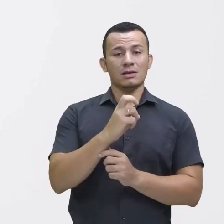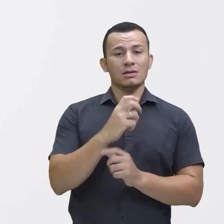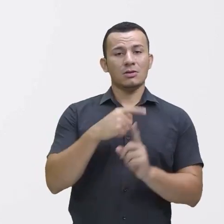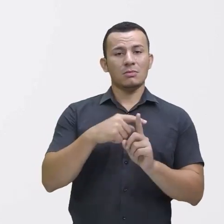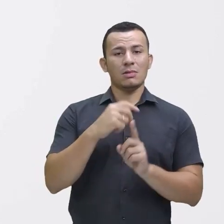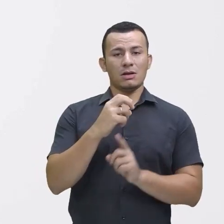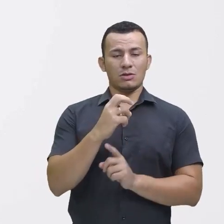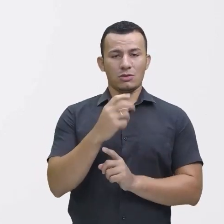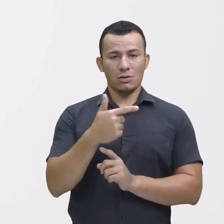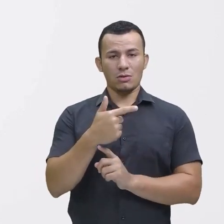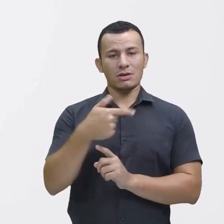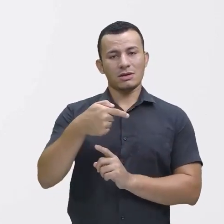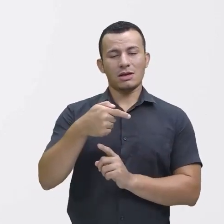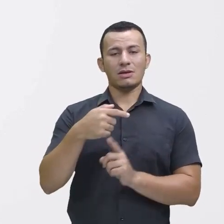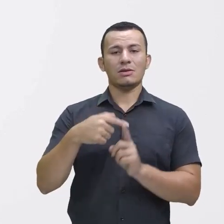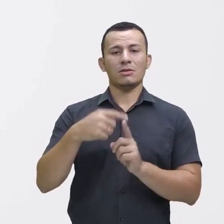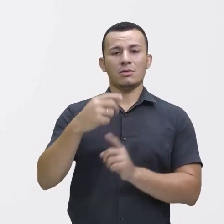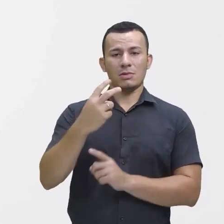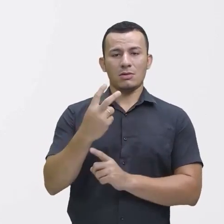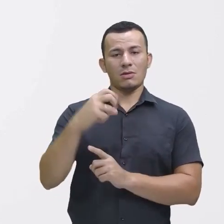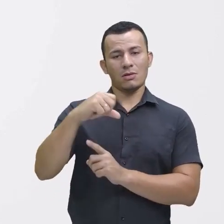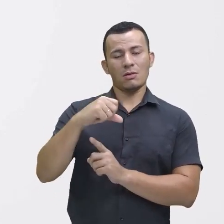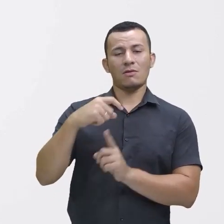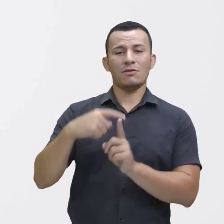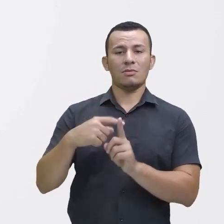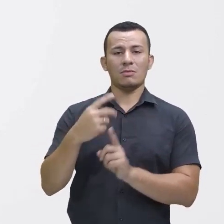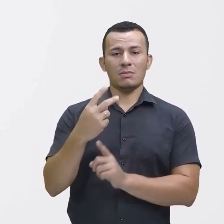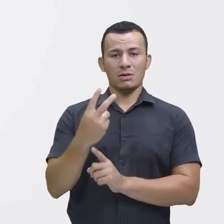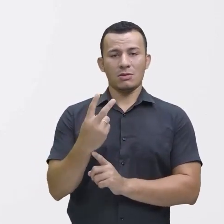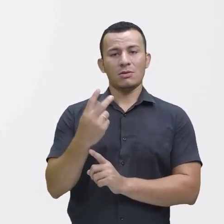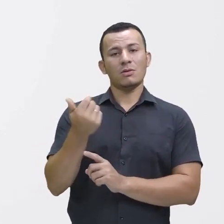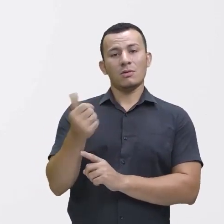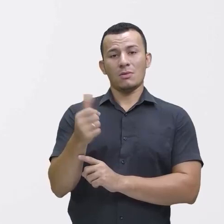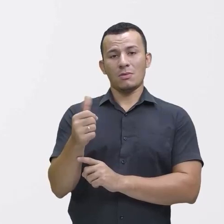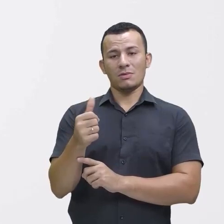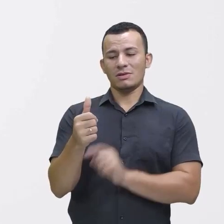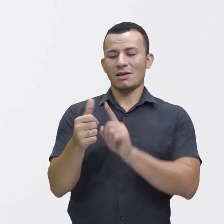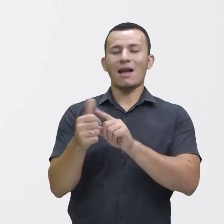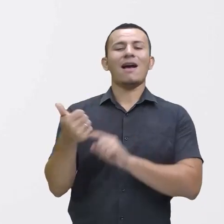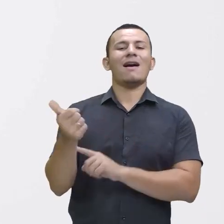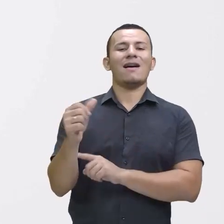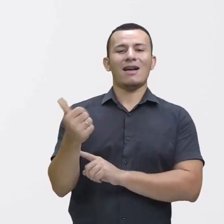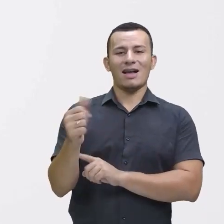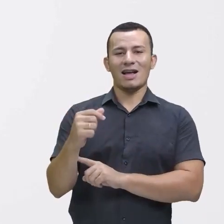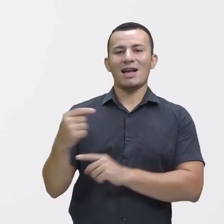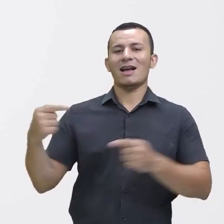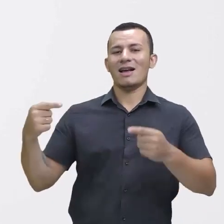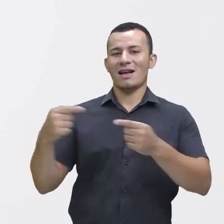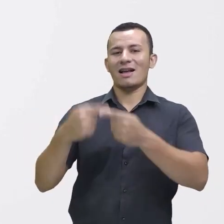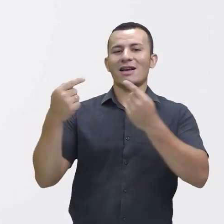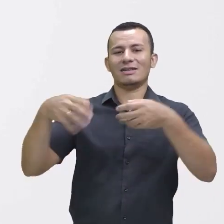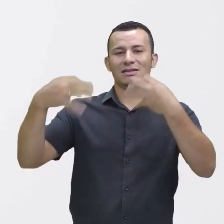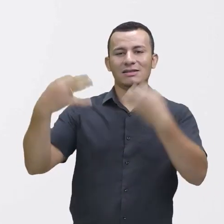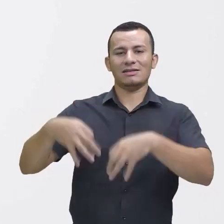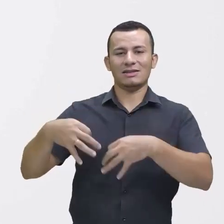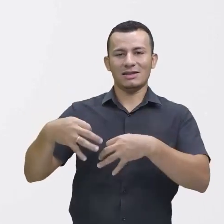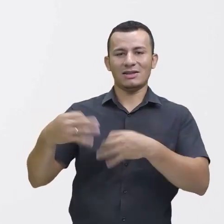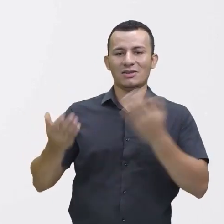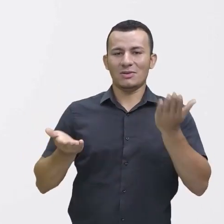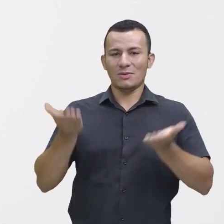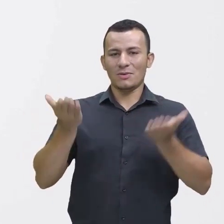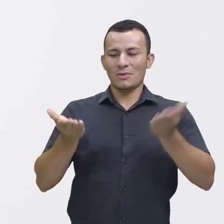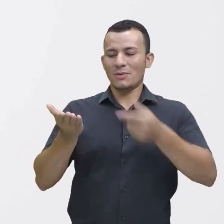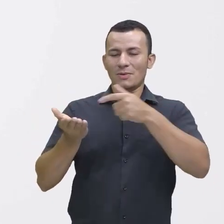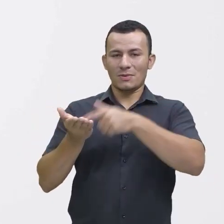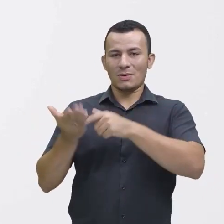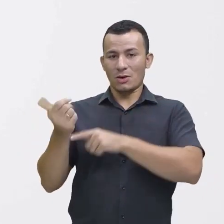2, 9. Mais 2, igual a 11. Descobriu? Quem é que tem relação com o outro lado da